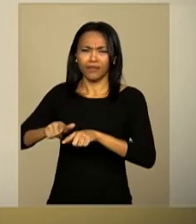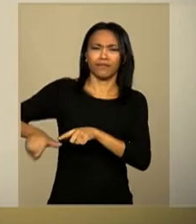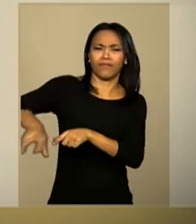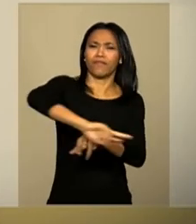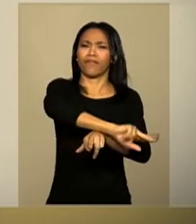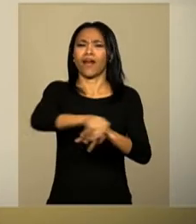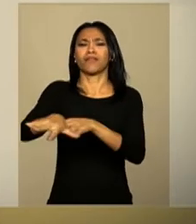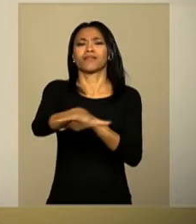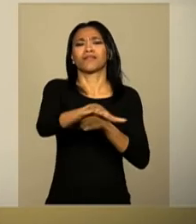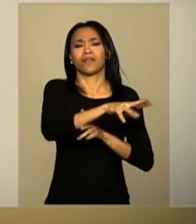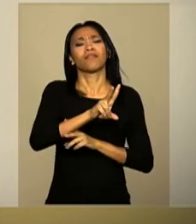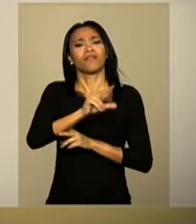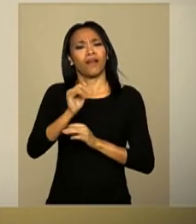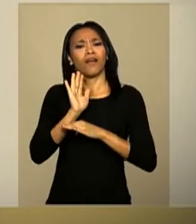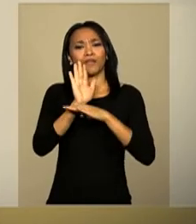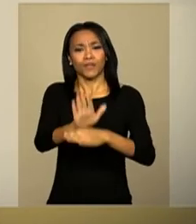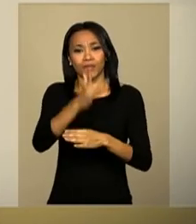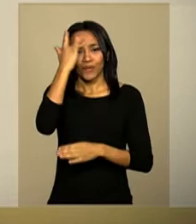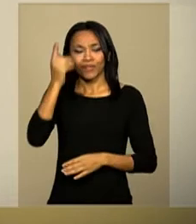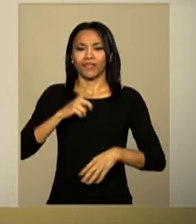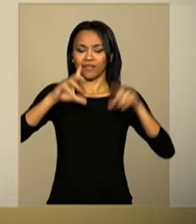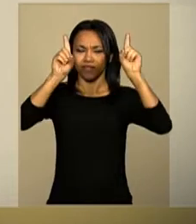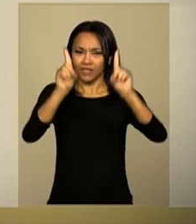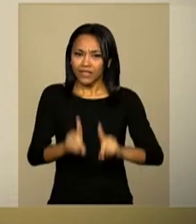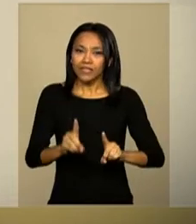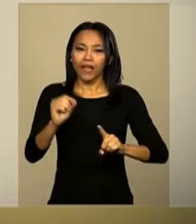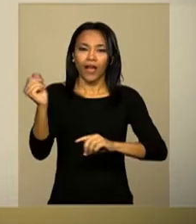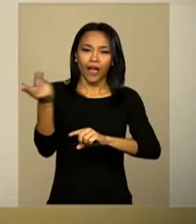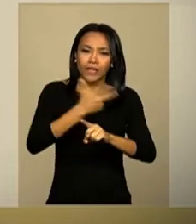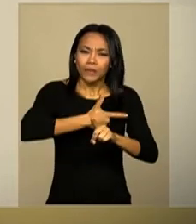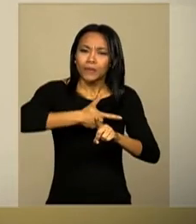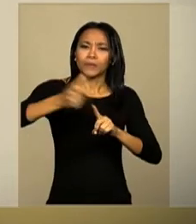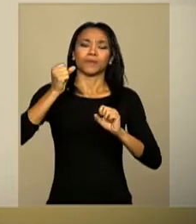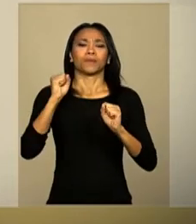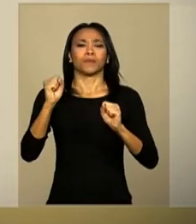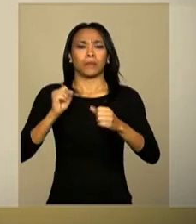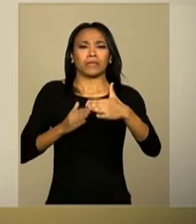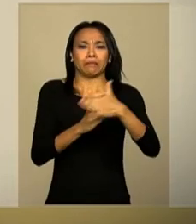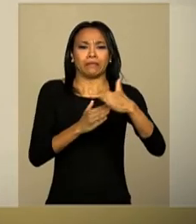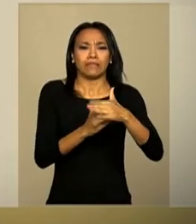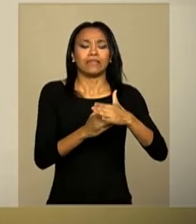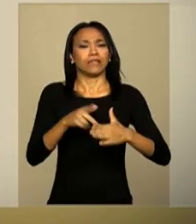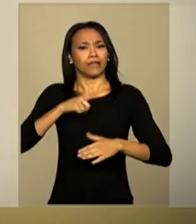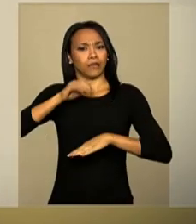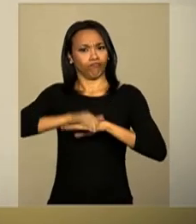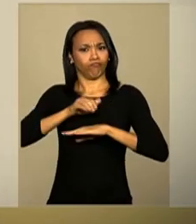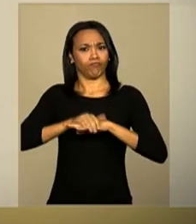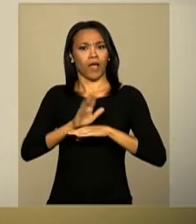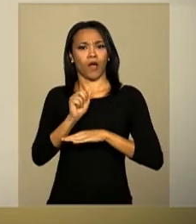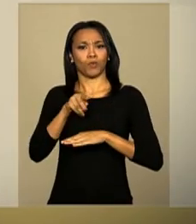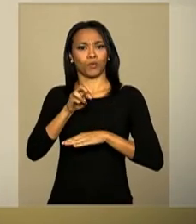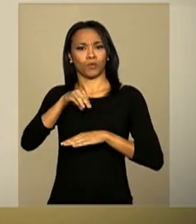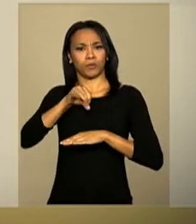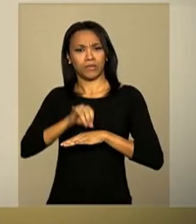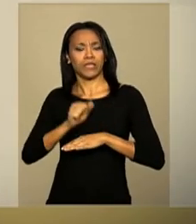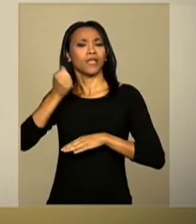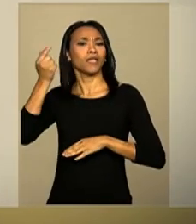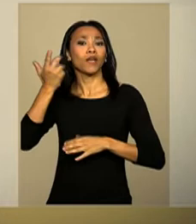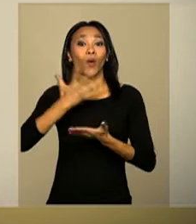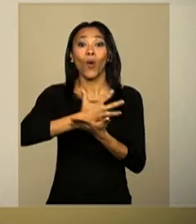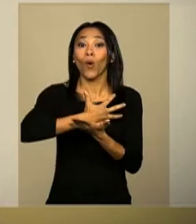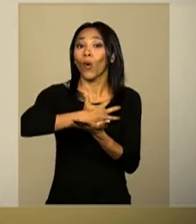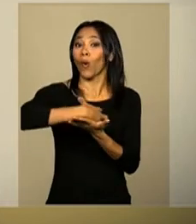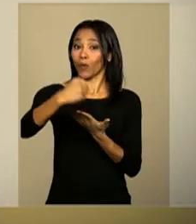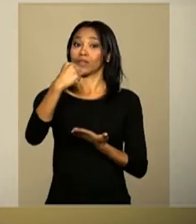todas as áreas e vão ajudar as pessoas com deficiência a superar Barreiras a ter mais autonomia EA conquistar